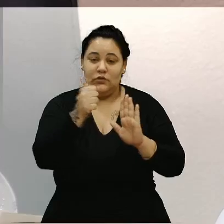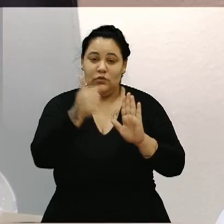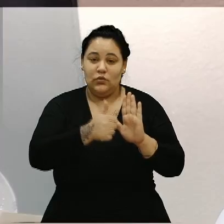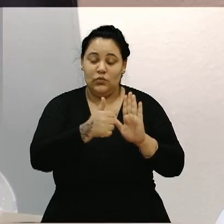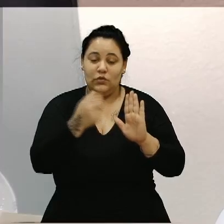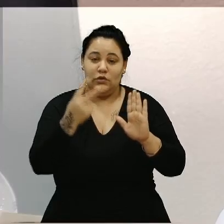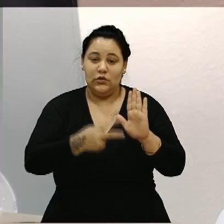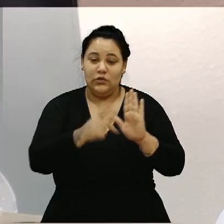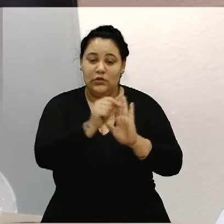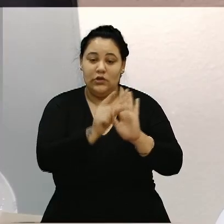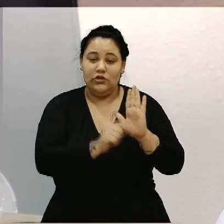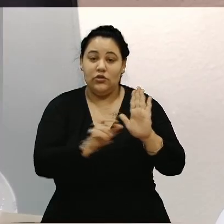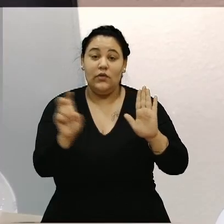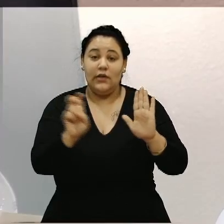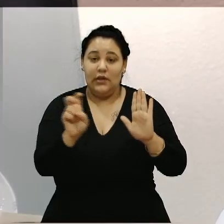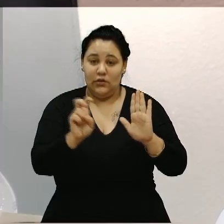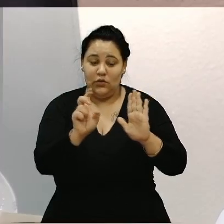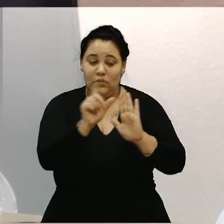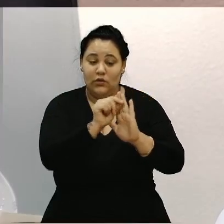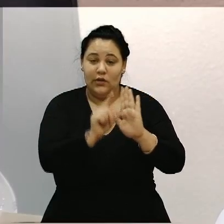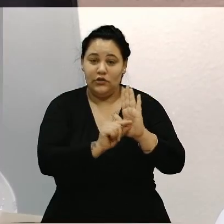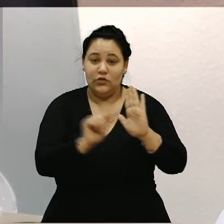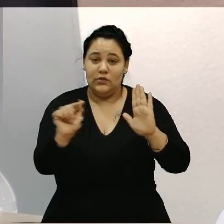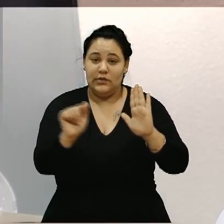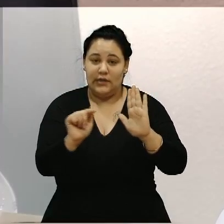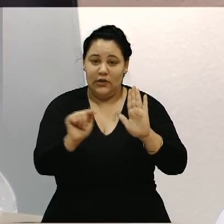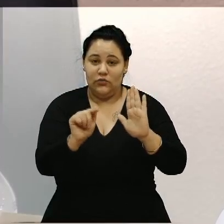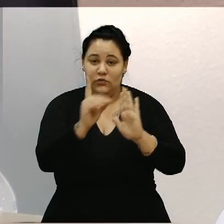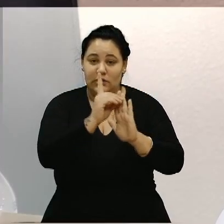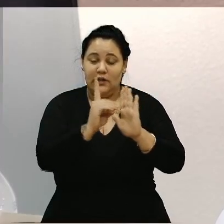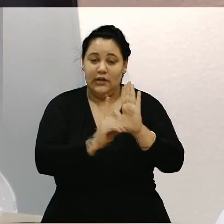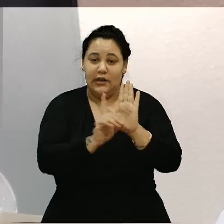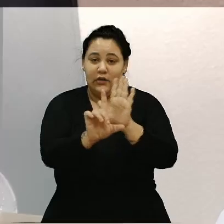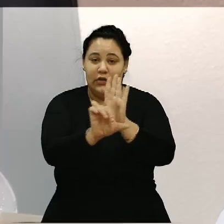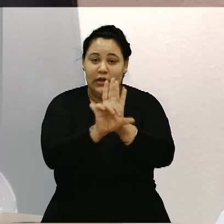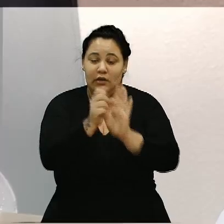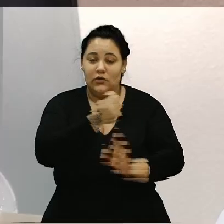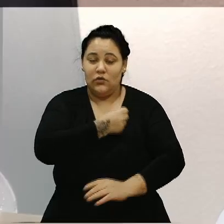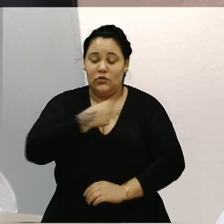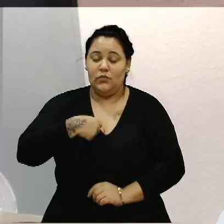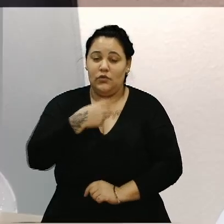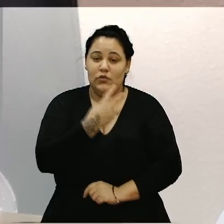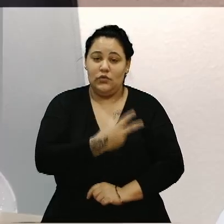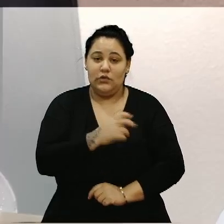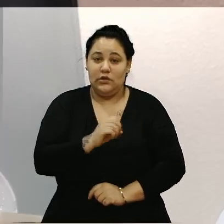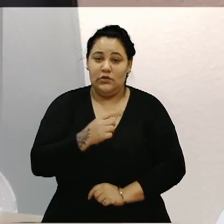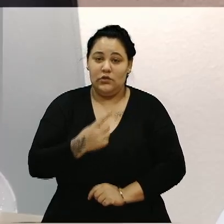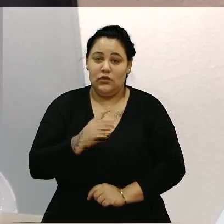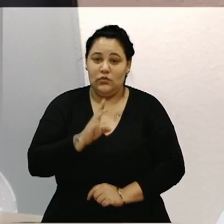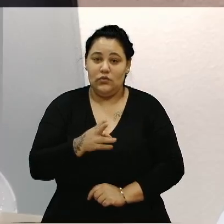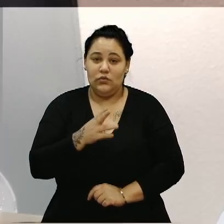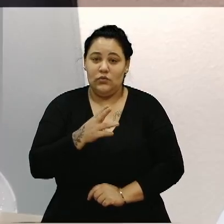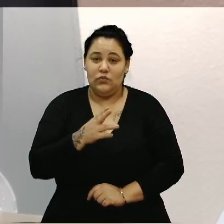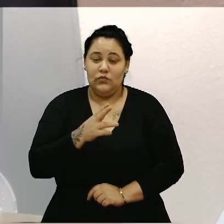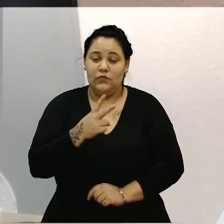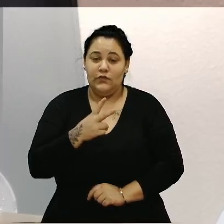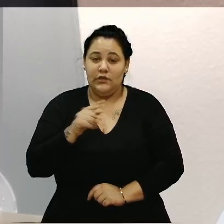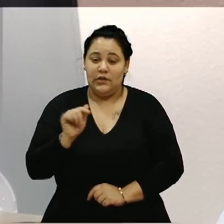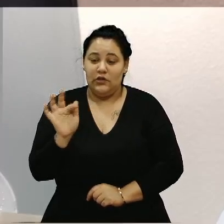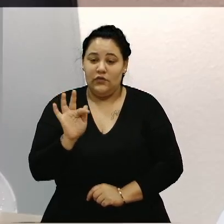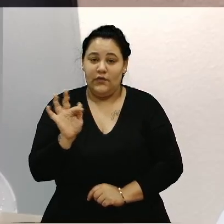do artigo 5º e do artigo 7º do Decreto-Lei número 201, de 27 de fevereiro de